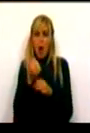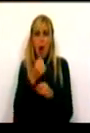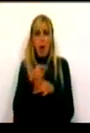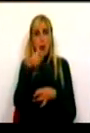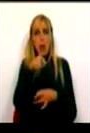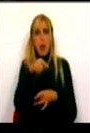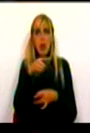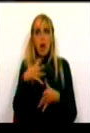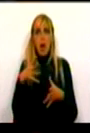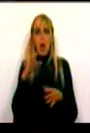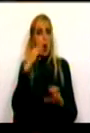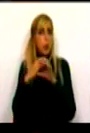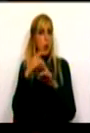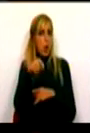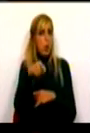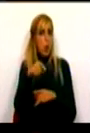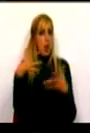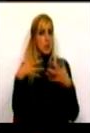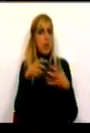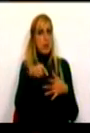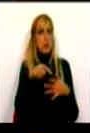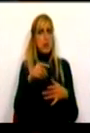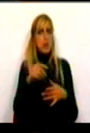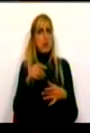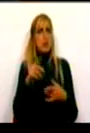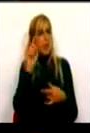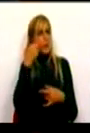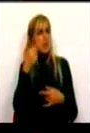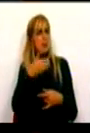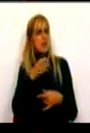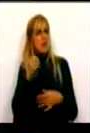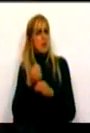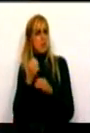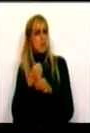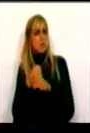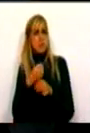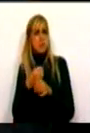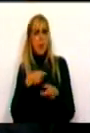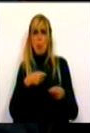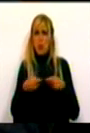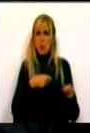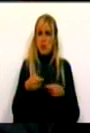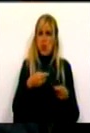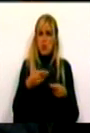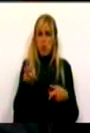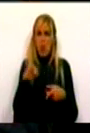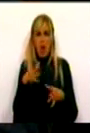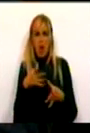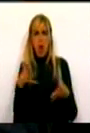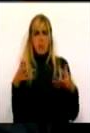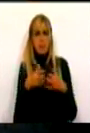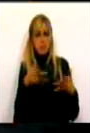ato do autocarro o sesc traz a condição 500 operacionais para acordo num teatro de operações